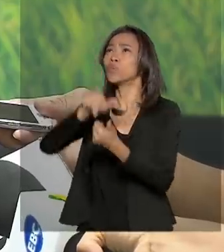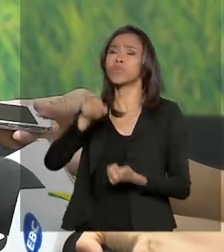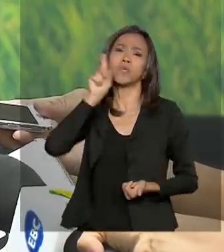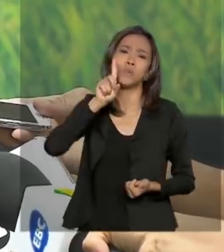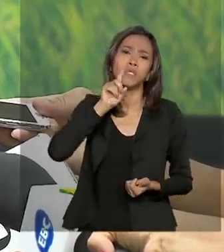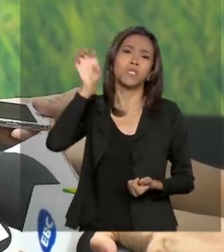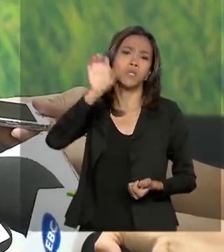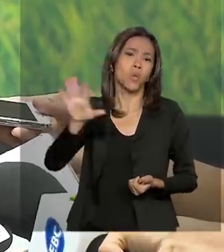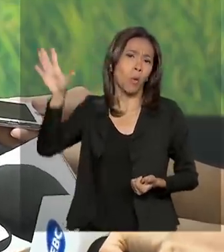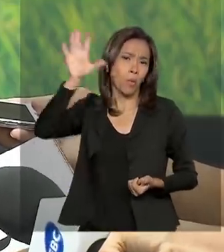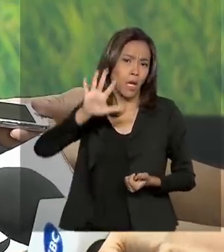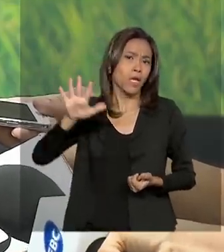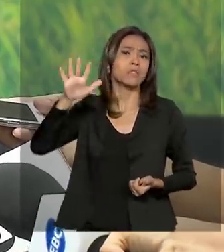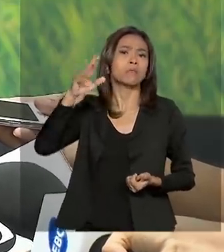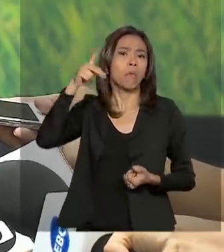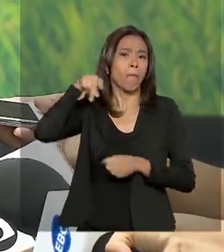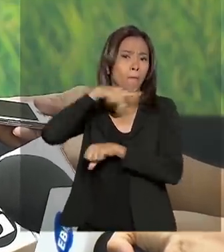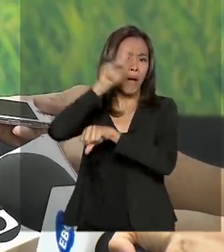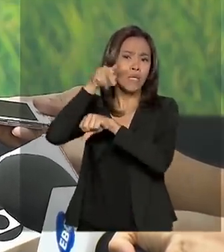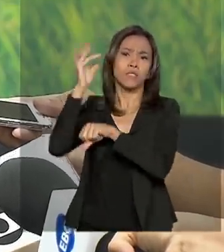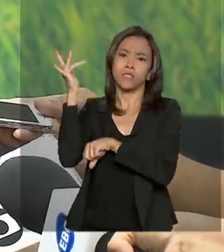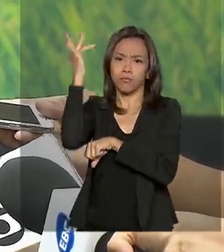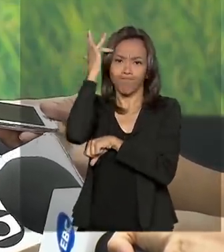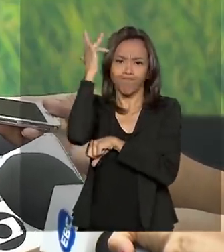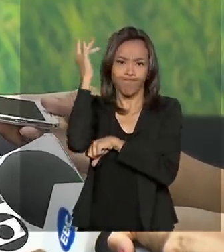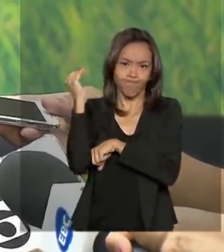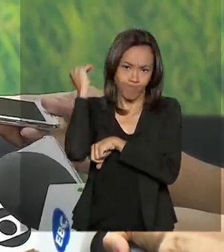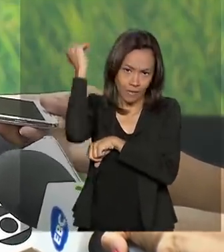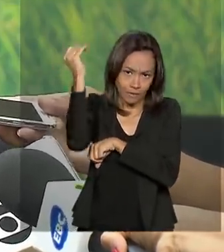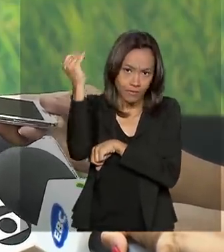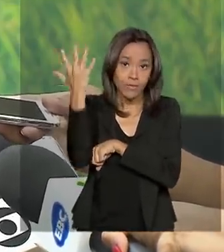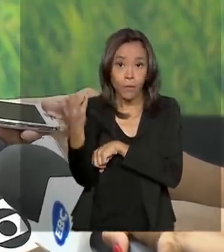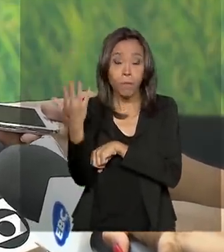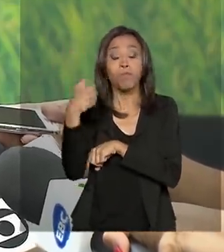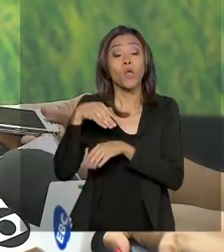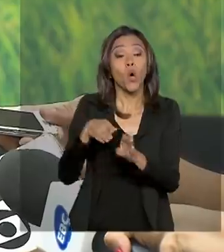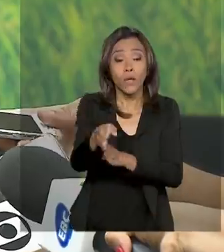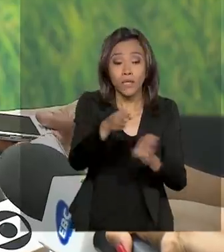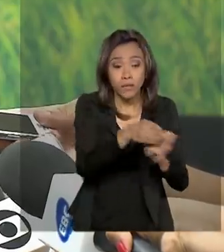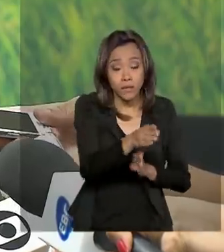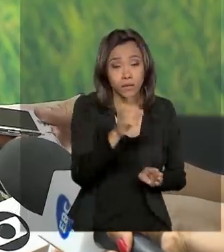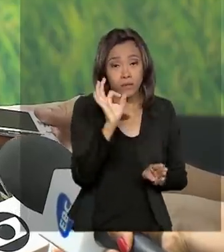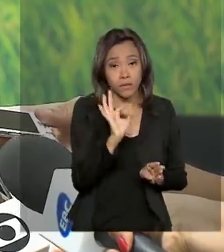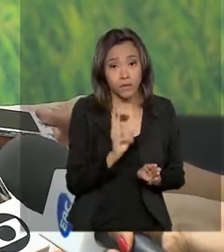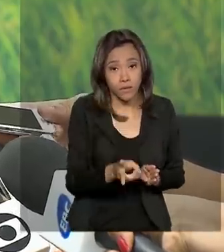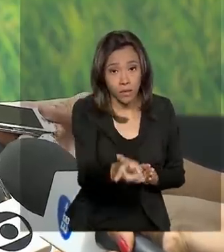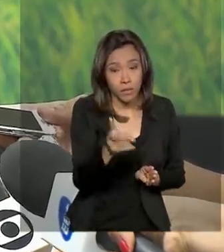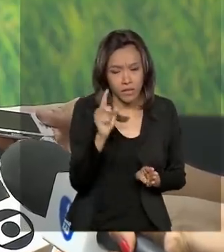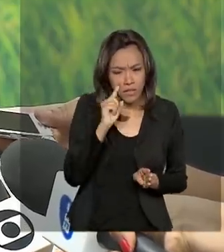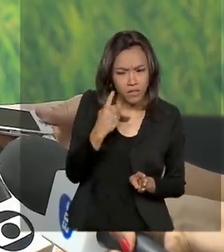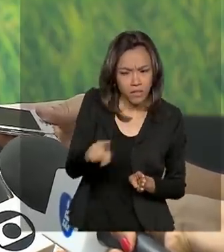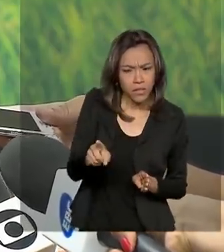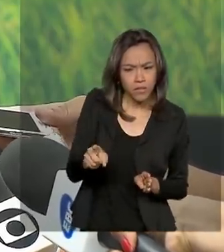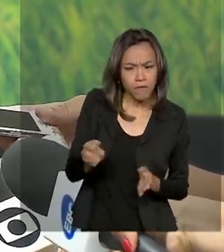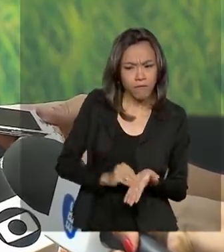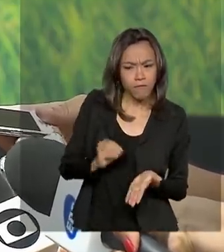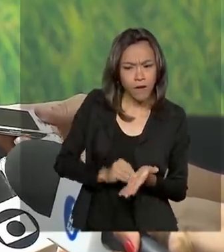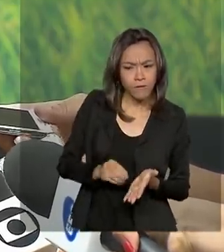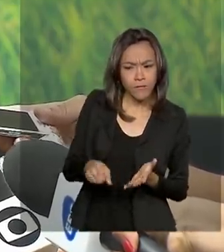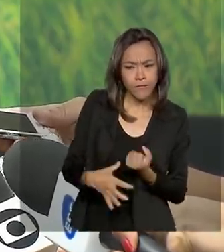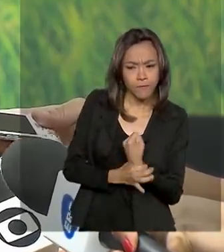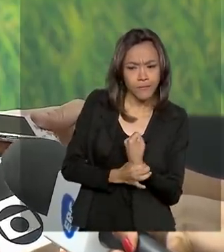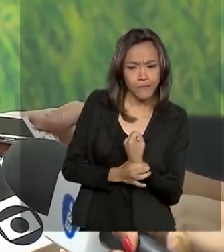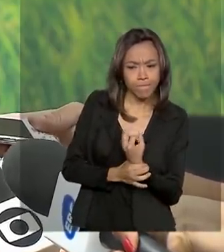principalmente que são países desenvolvidos a o que a gente recomenda que sempre rastreado ele apresentou uma maior segurança e que seja